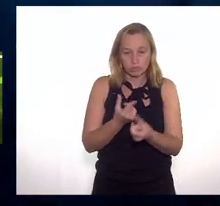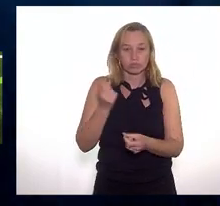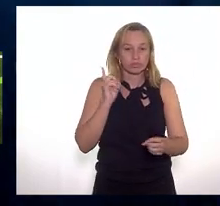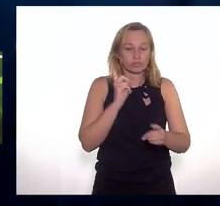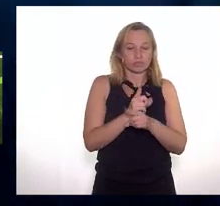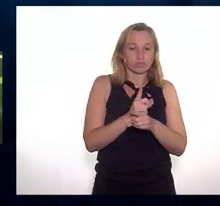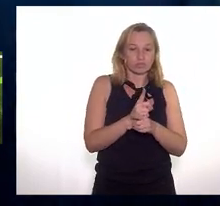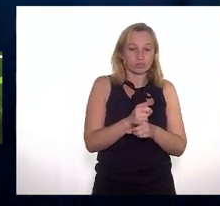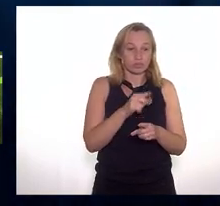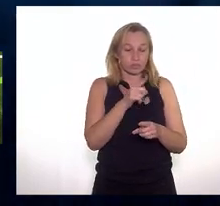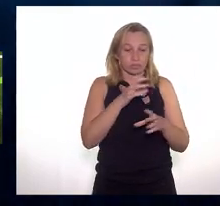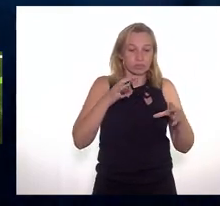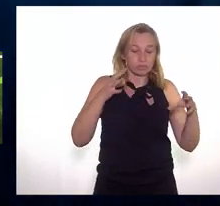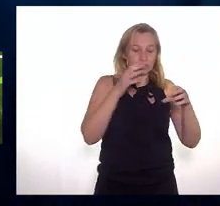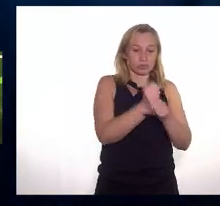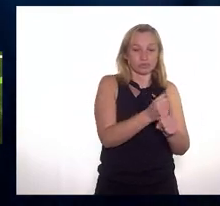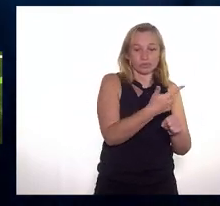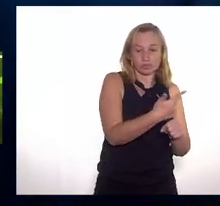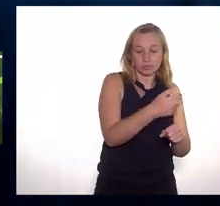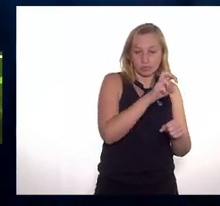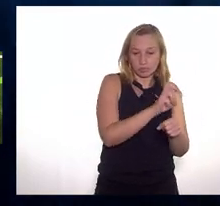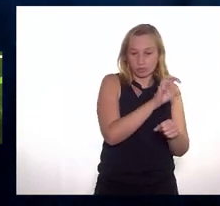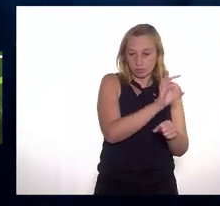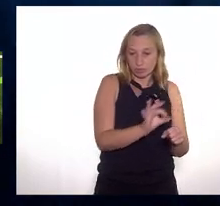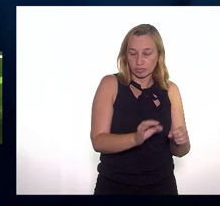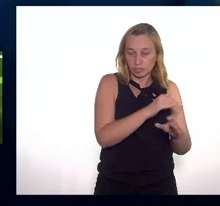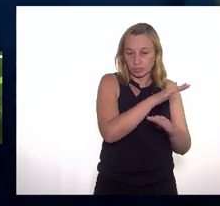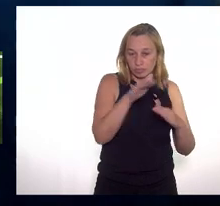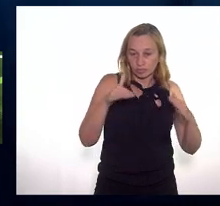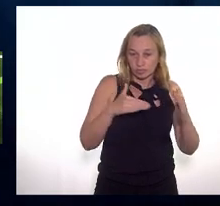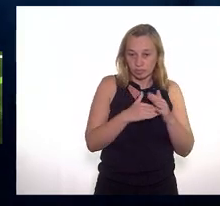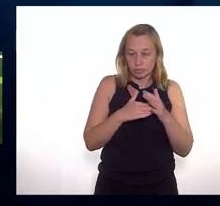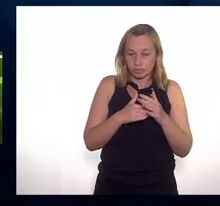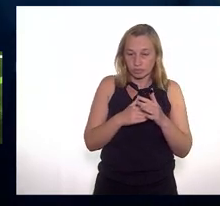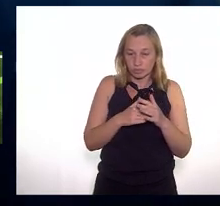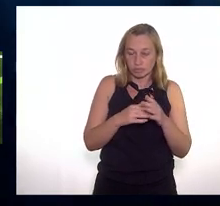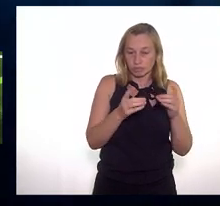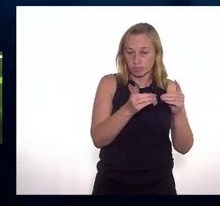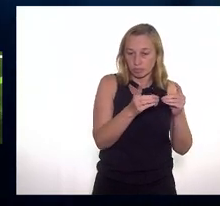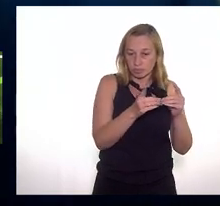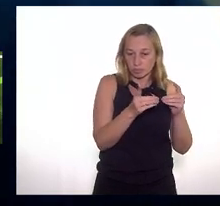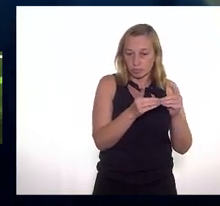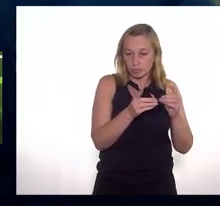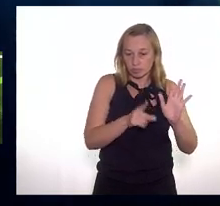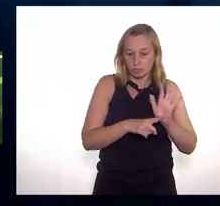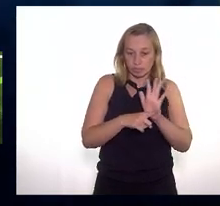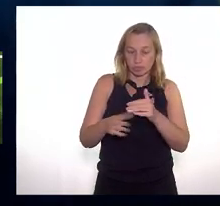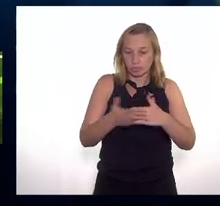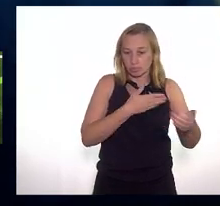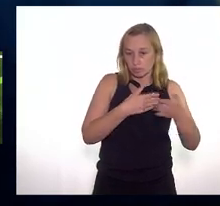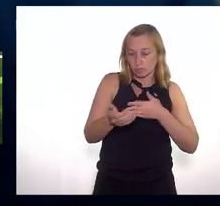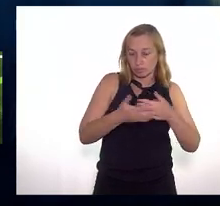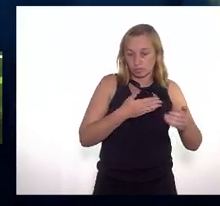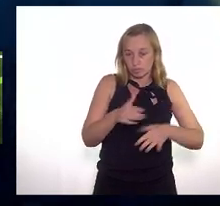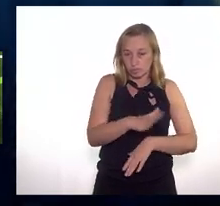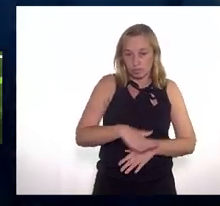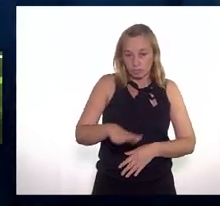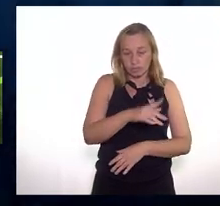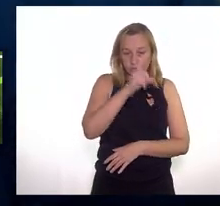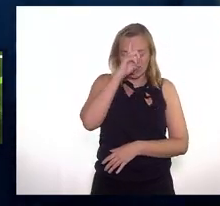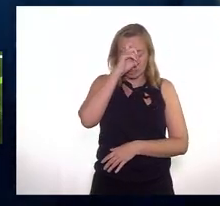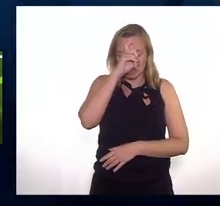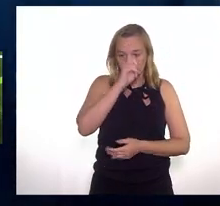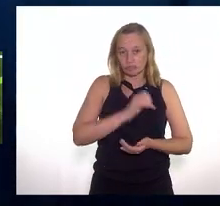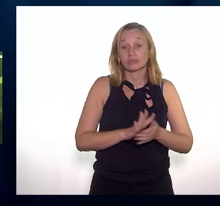eles somam 25% do total de pacientes atendidos em qualquer unidade hospitalar.